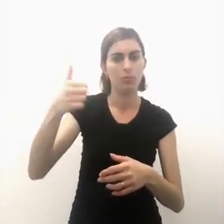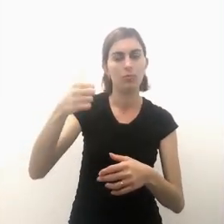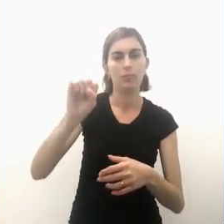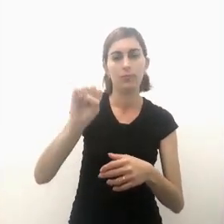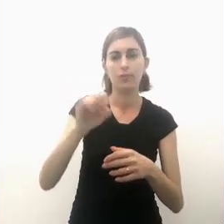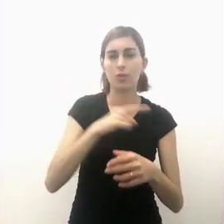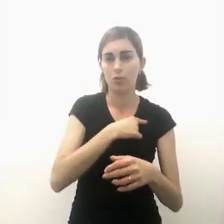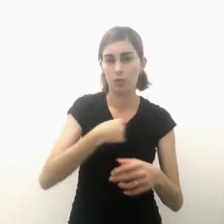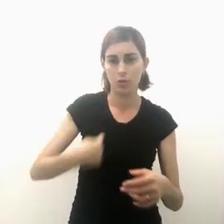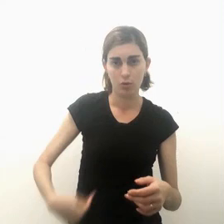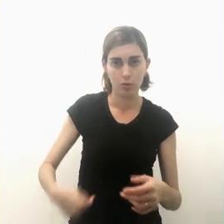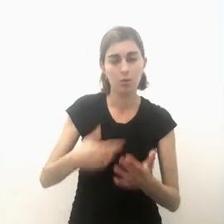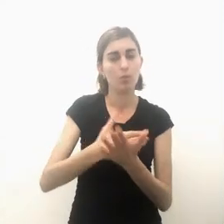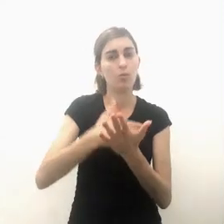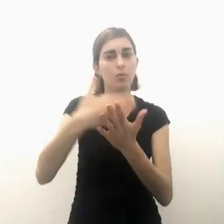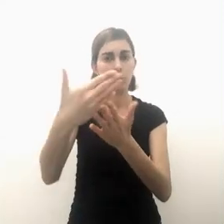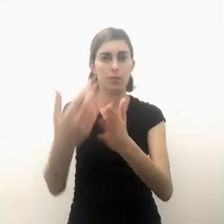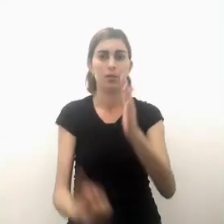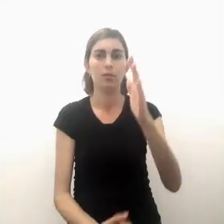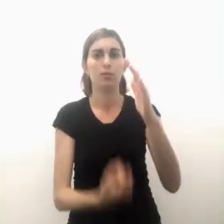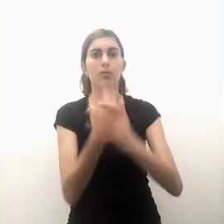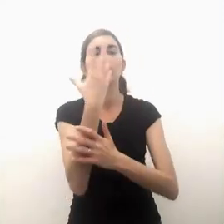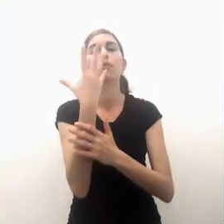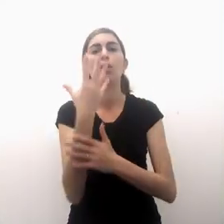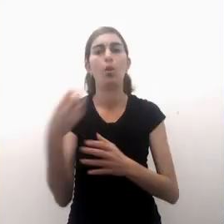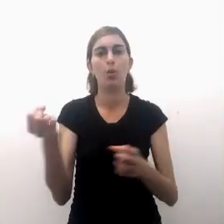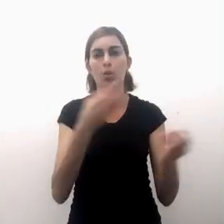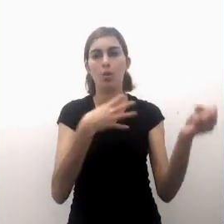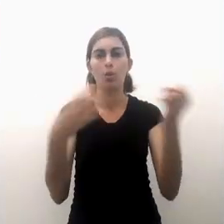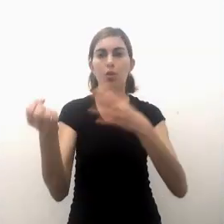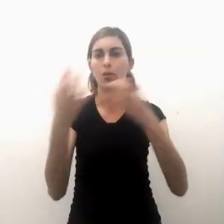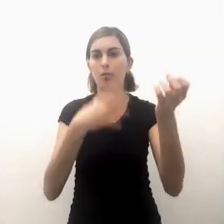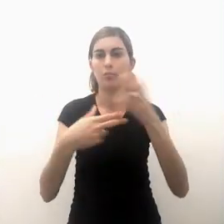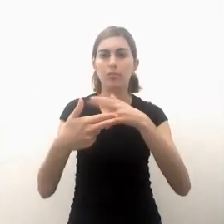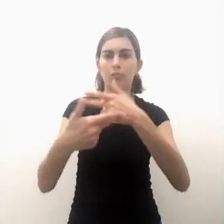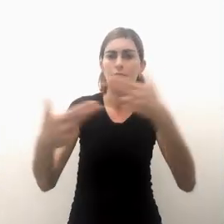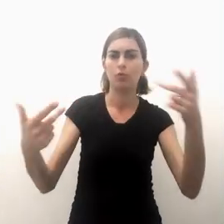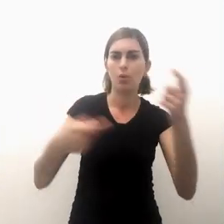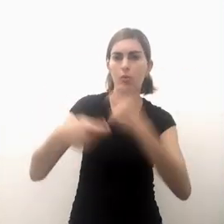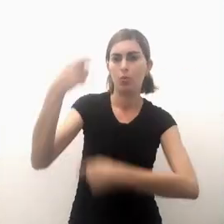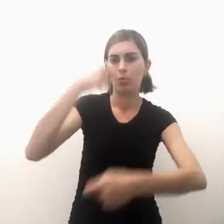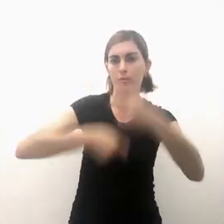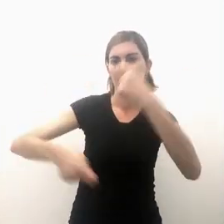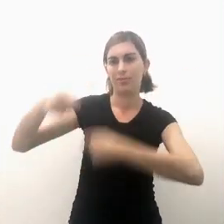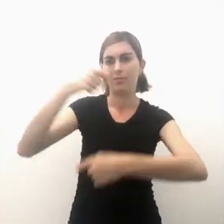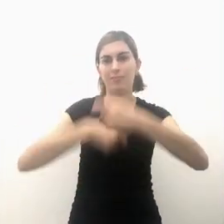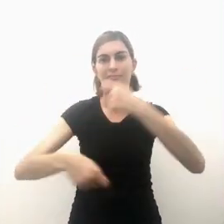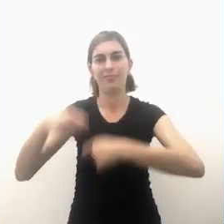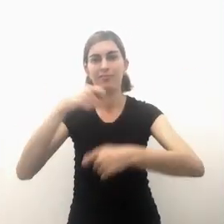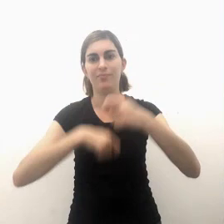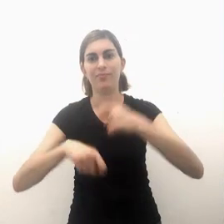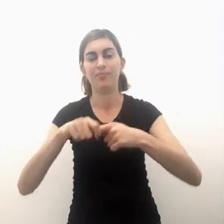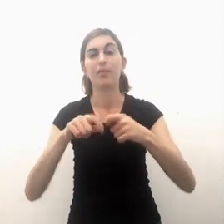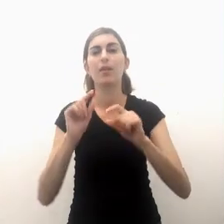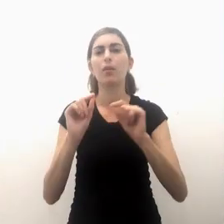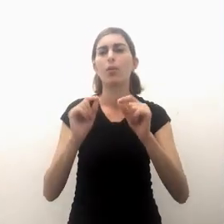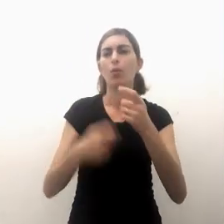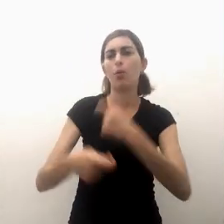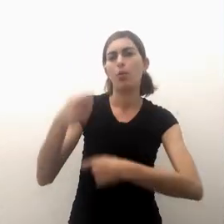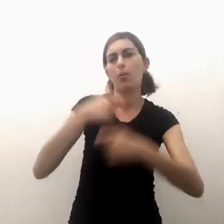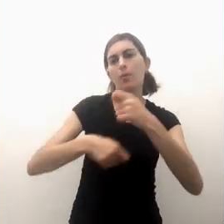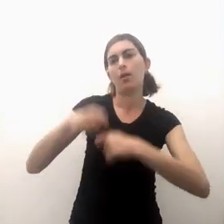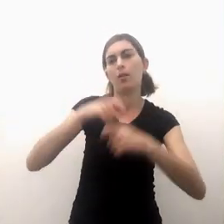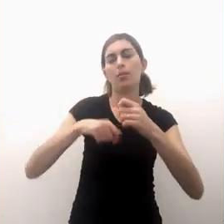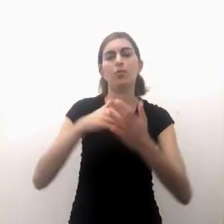a China ela começa a criar novos mecanismos de comércio, tá, gente? Esses mecanismos de